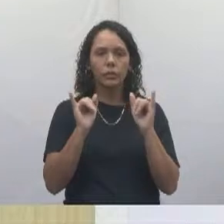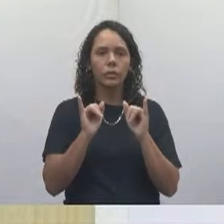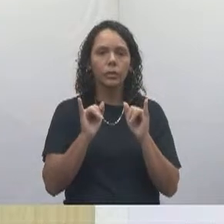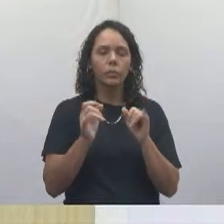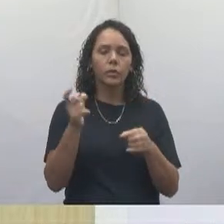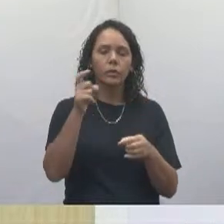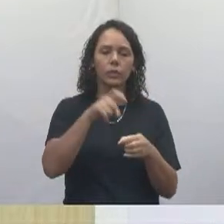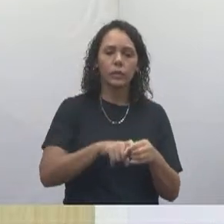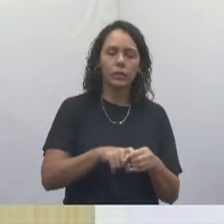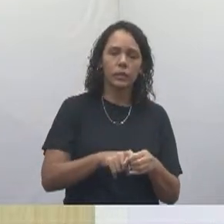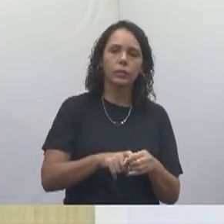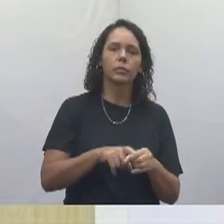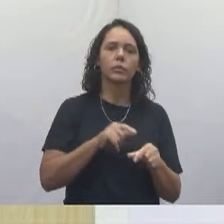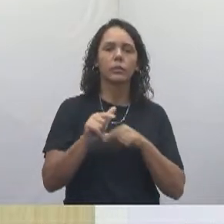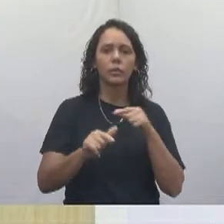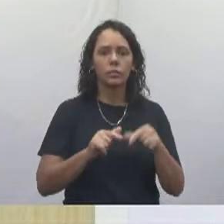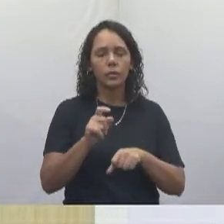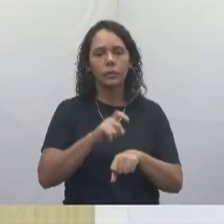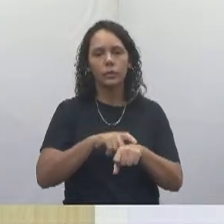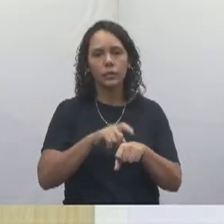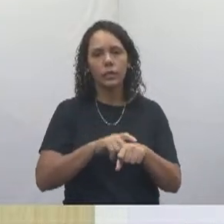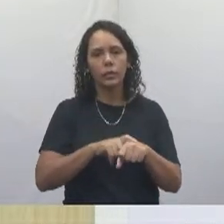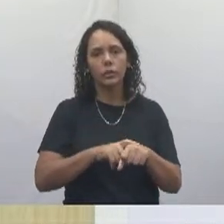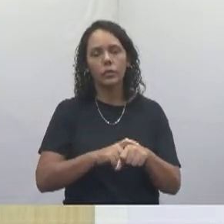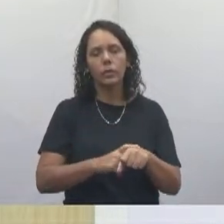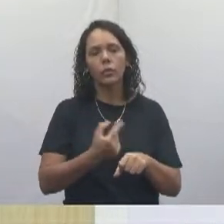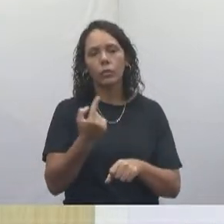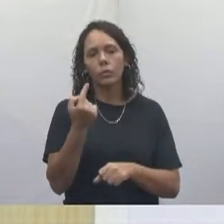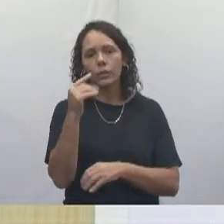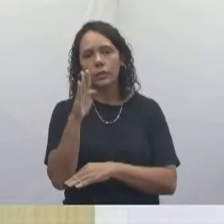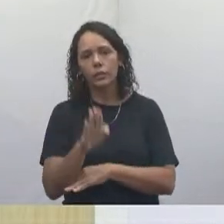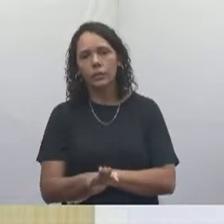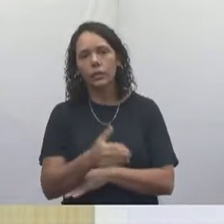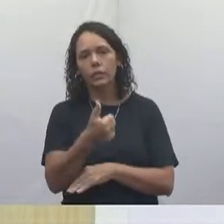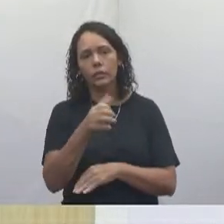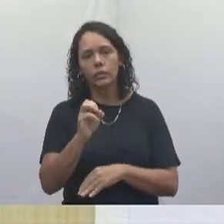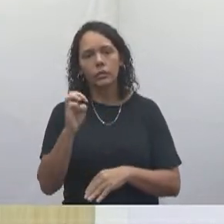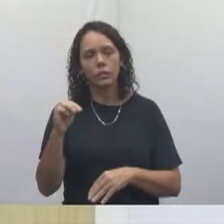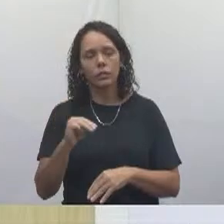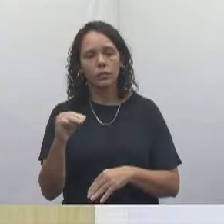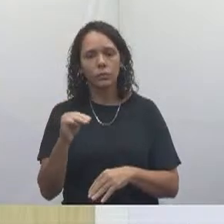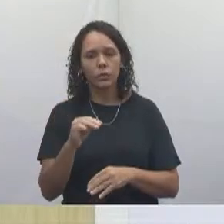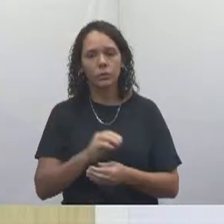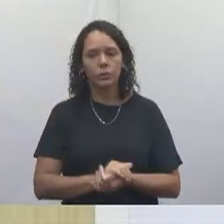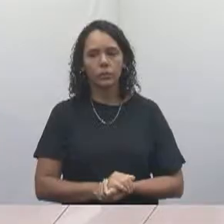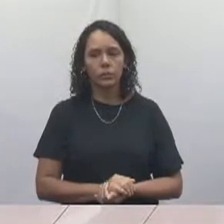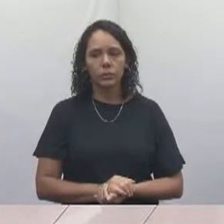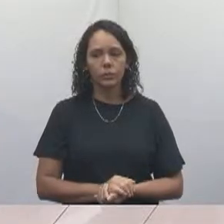o retorno do trabalho às 13h10.